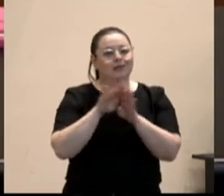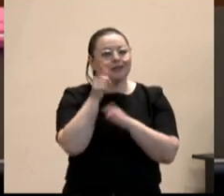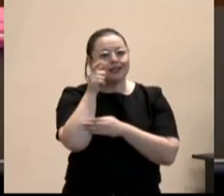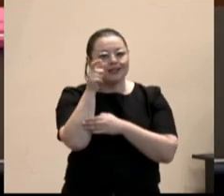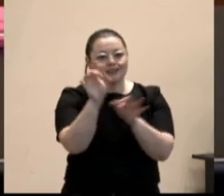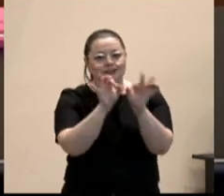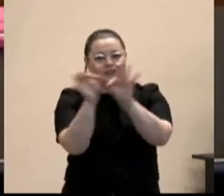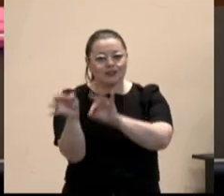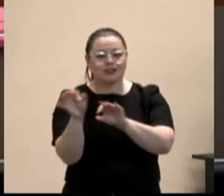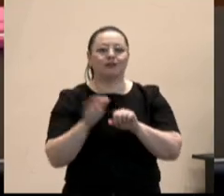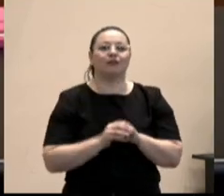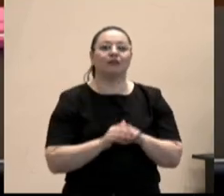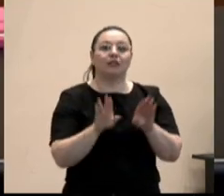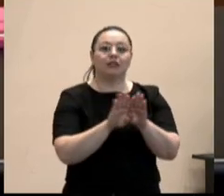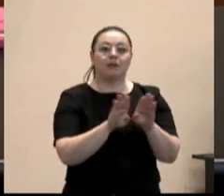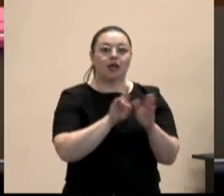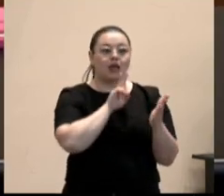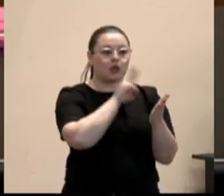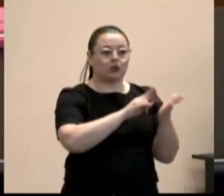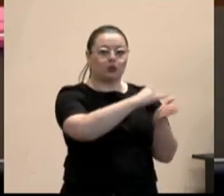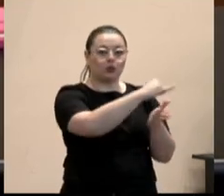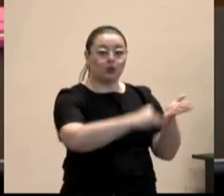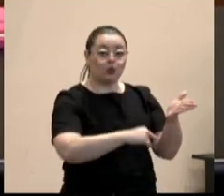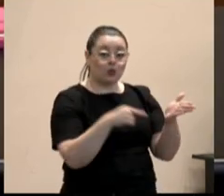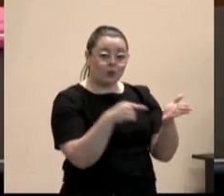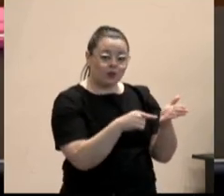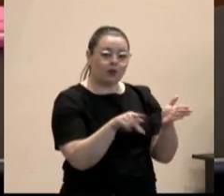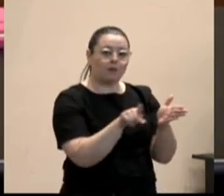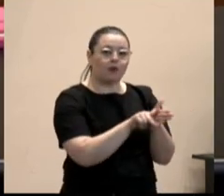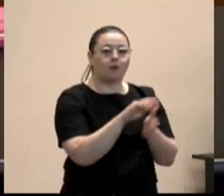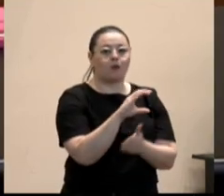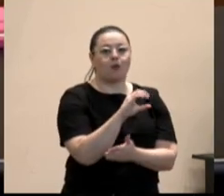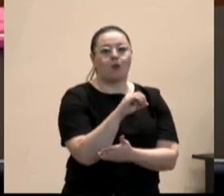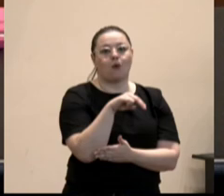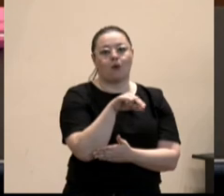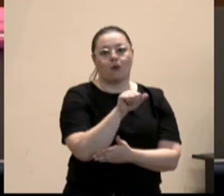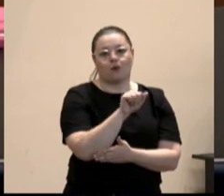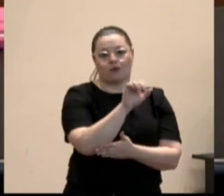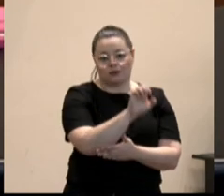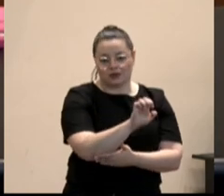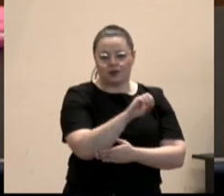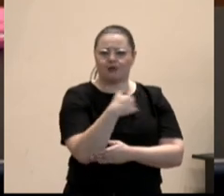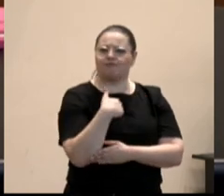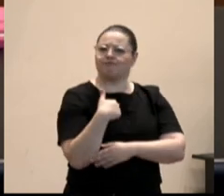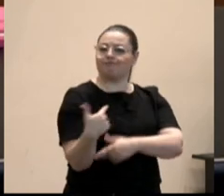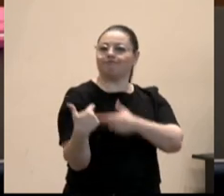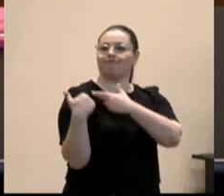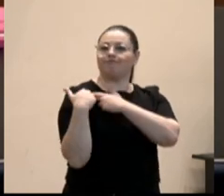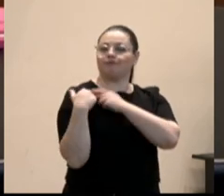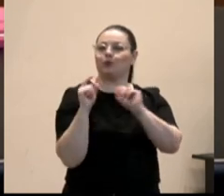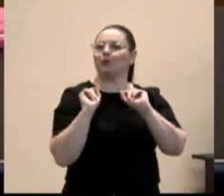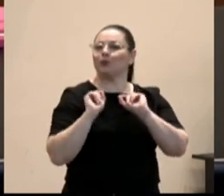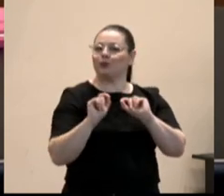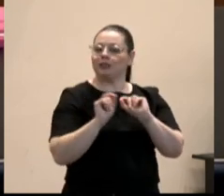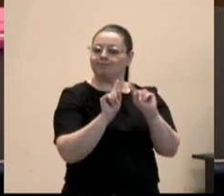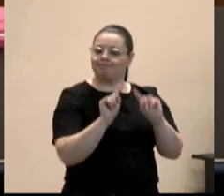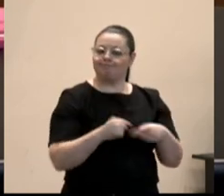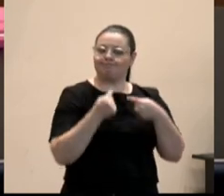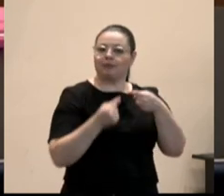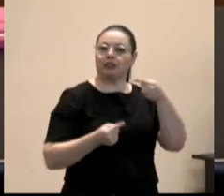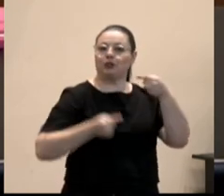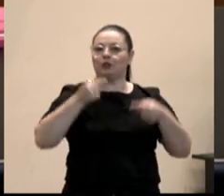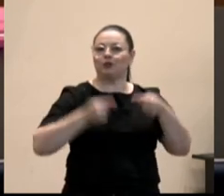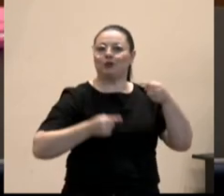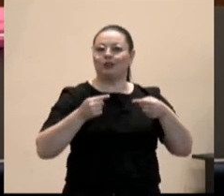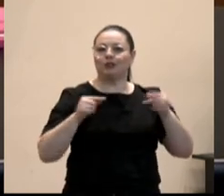da relatoria do documento final da CONAI. E a mim foi atribuída a tarefa e o desafio de discutir a